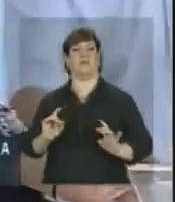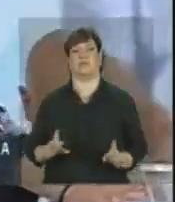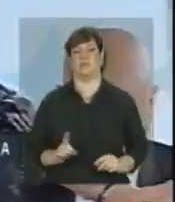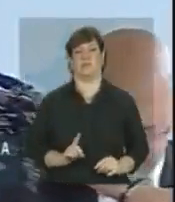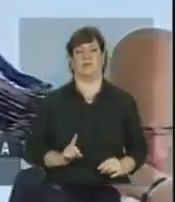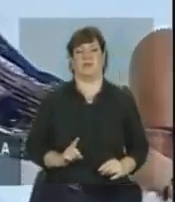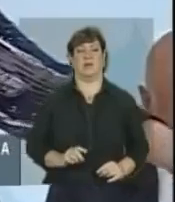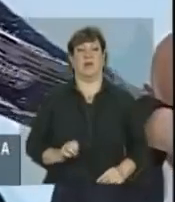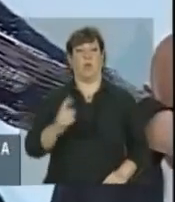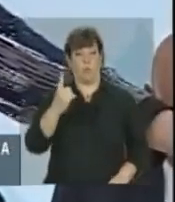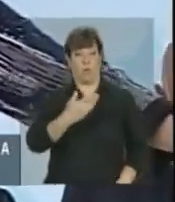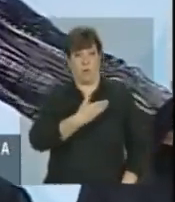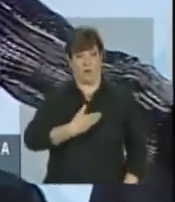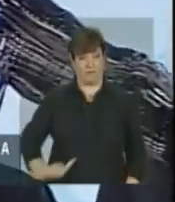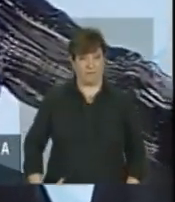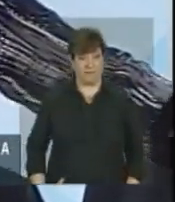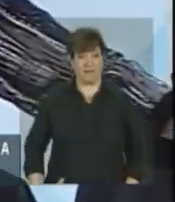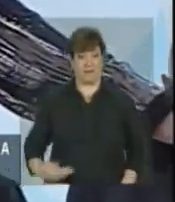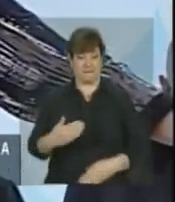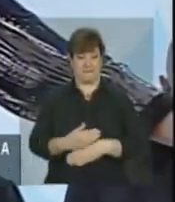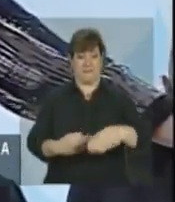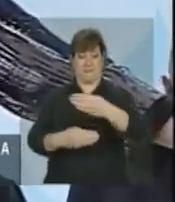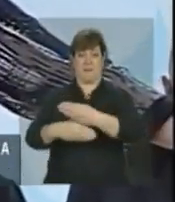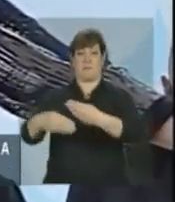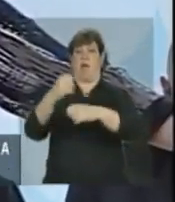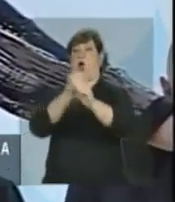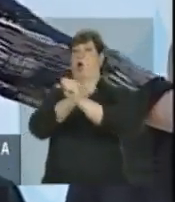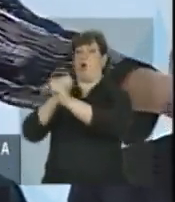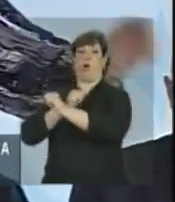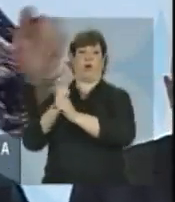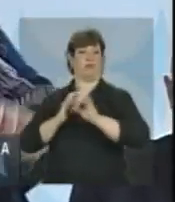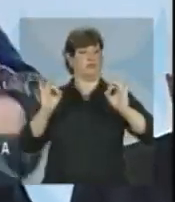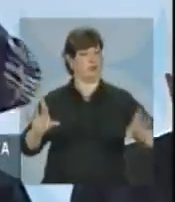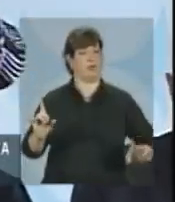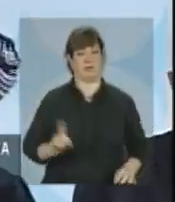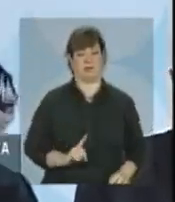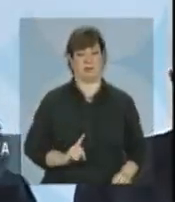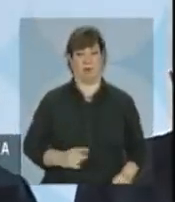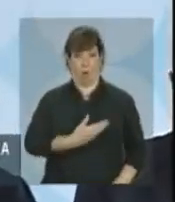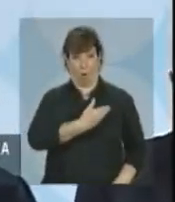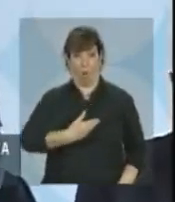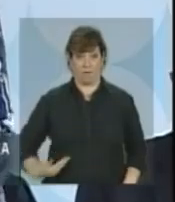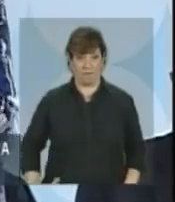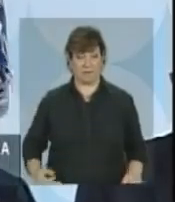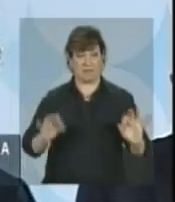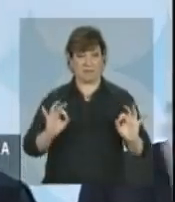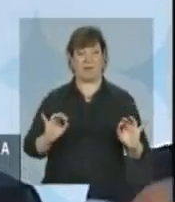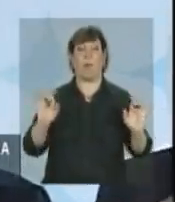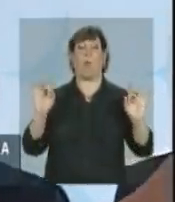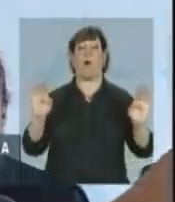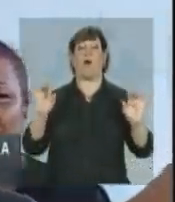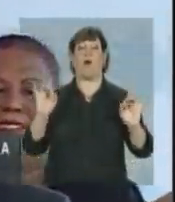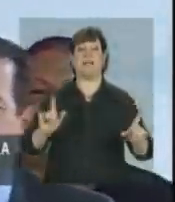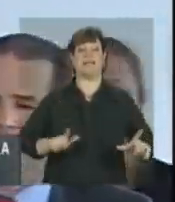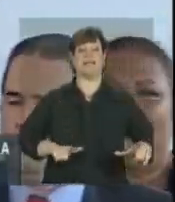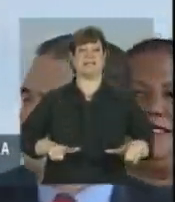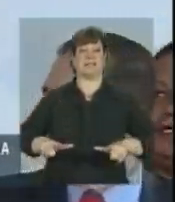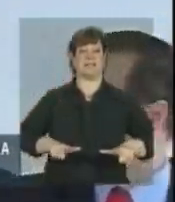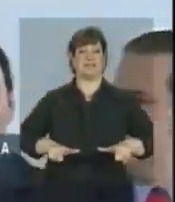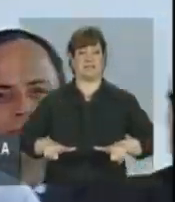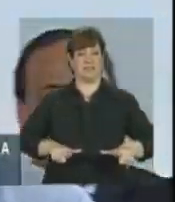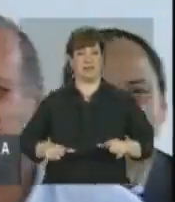de jeito nenhum, paredes. Um governo é a qualidade do